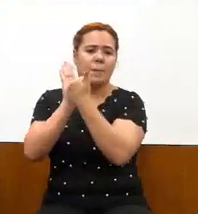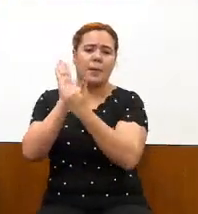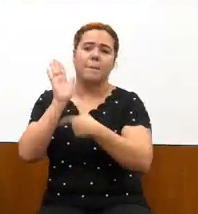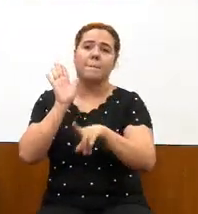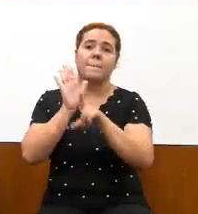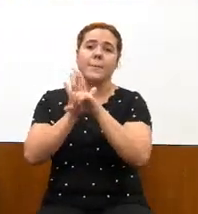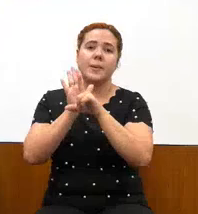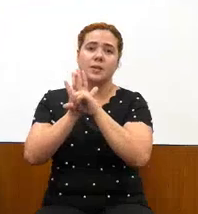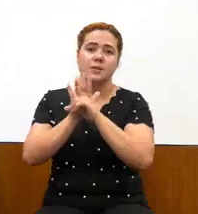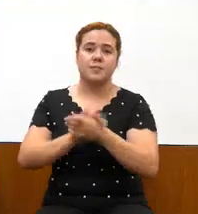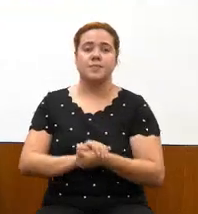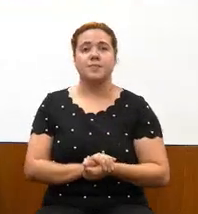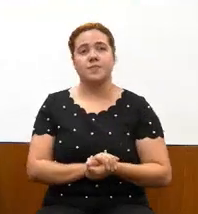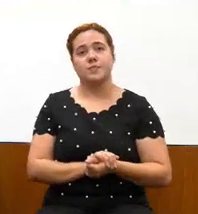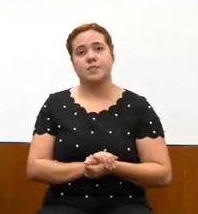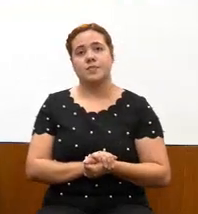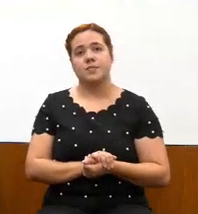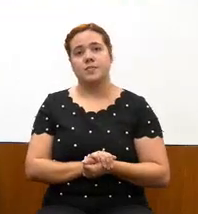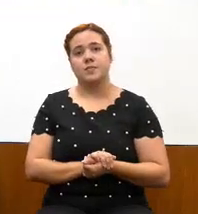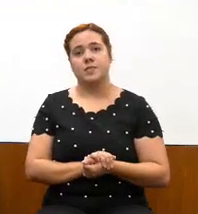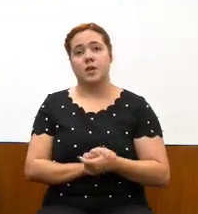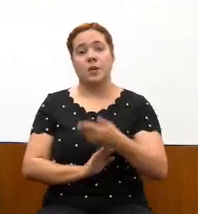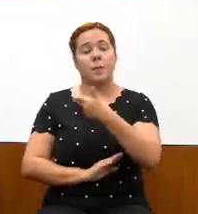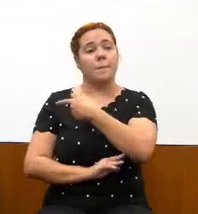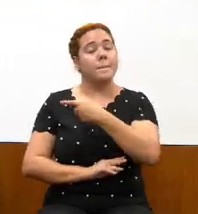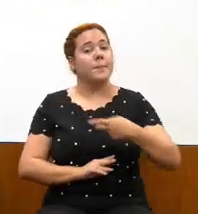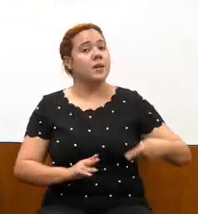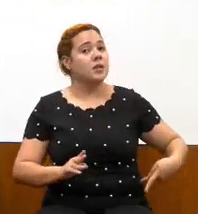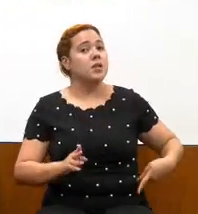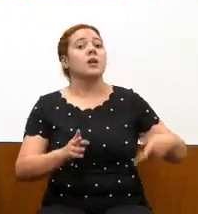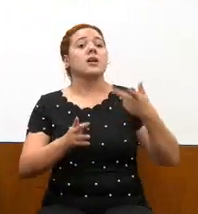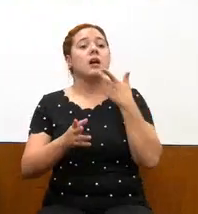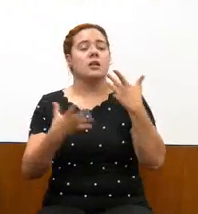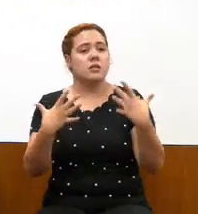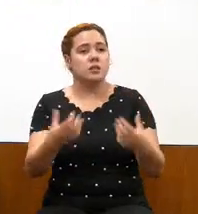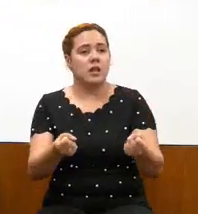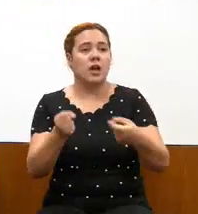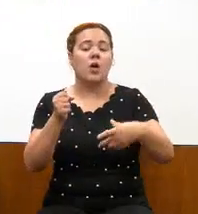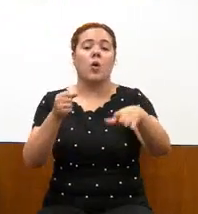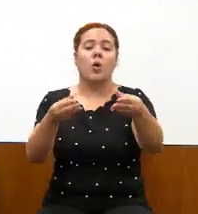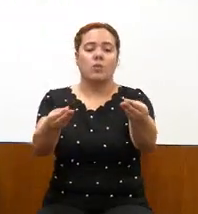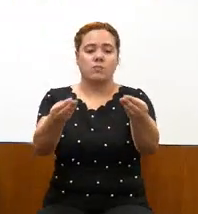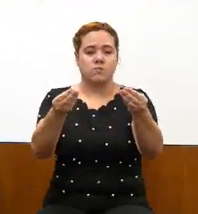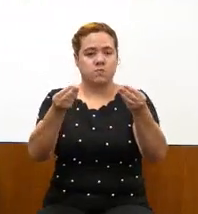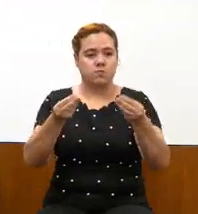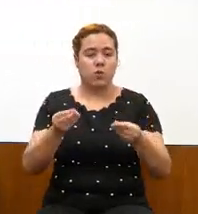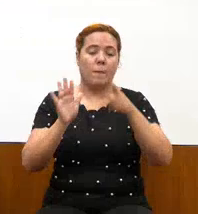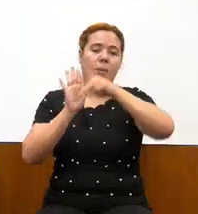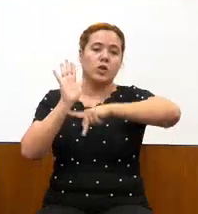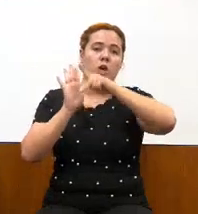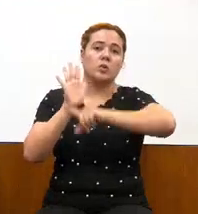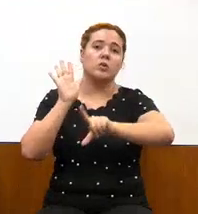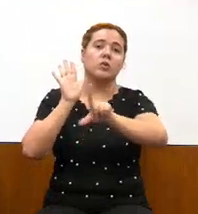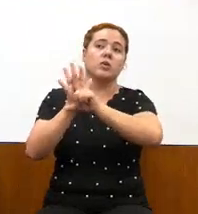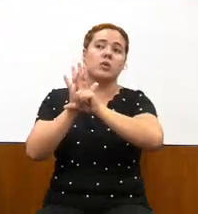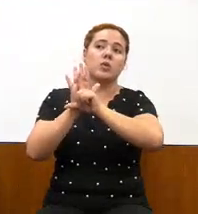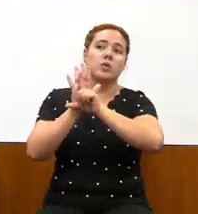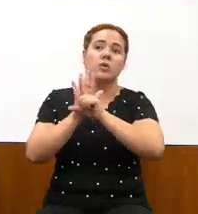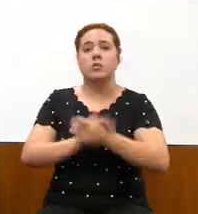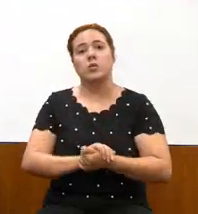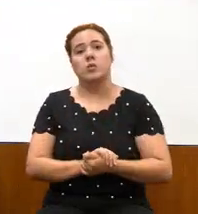O presidente acusa o recebimento do projeto de lei número 3.161-21 no primeiro turno, no qual avocou para